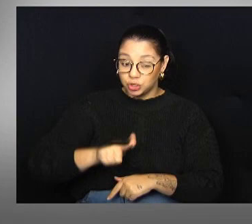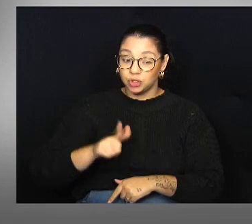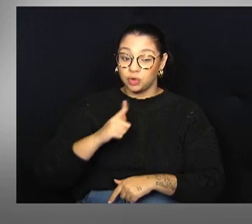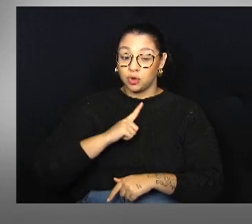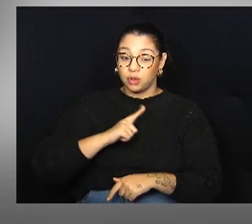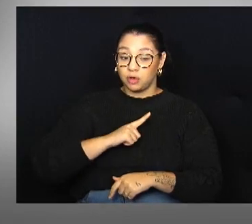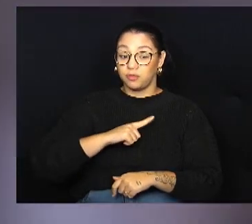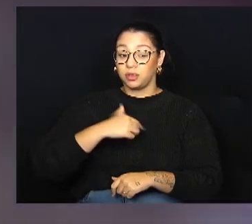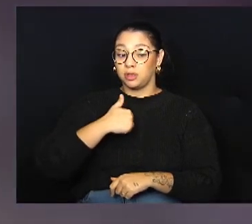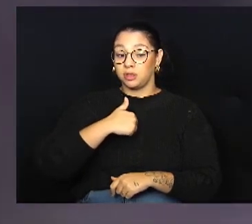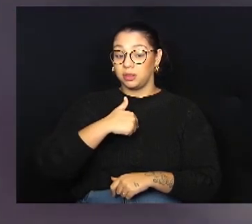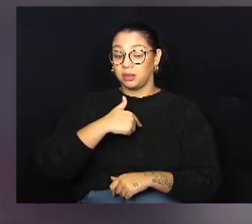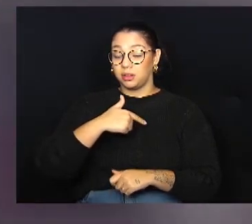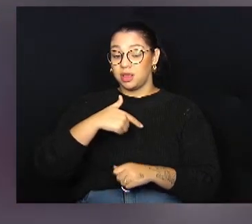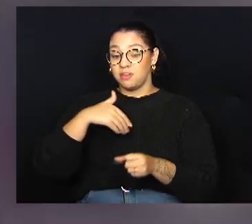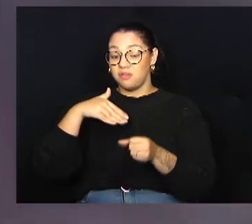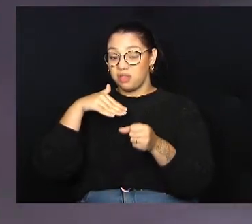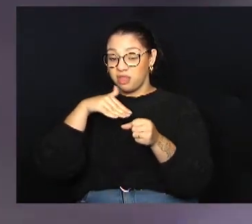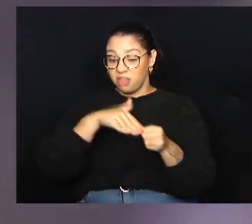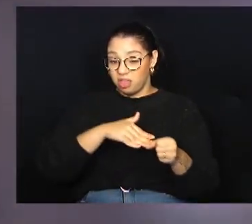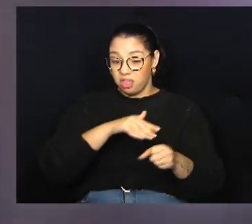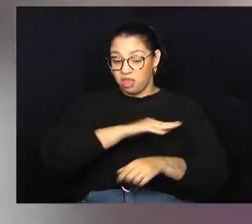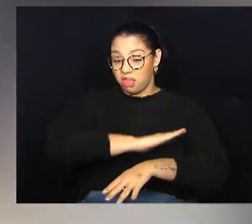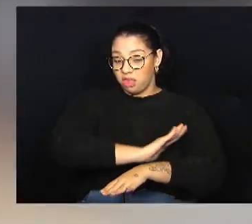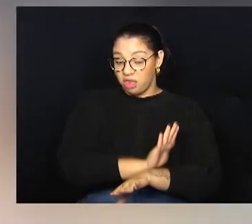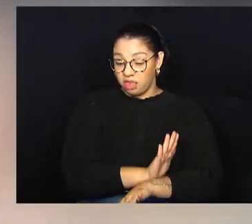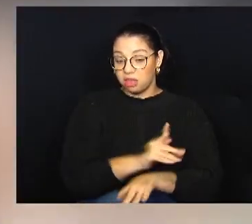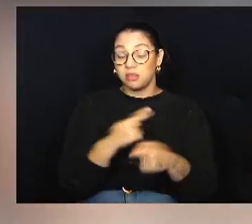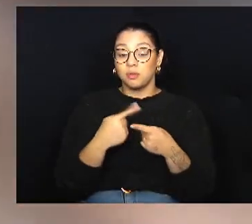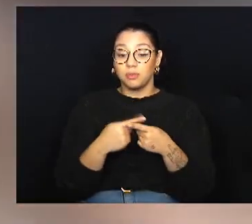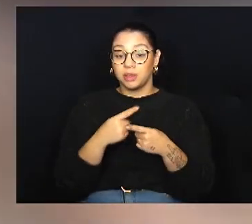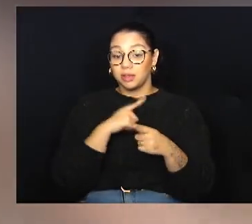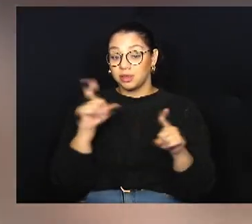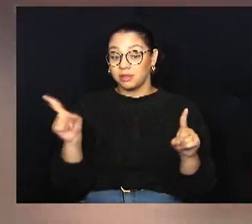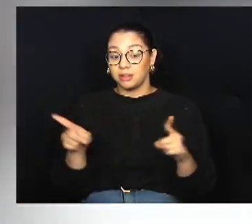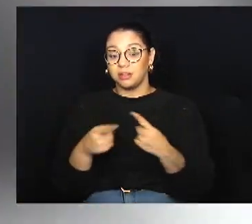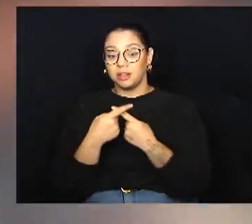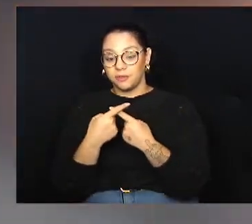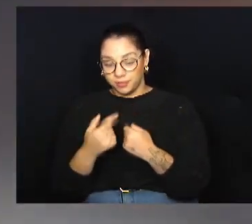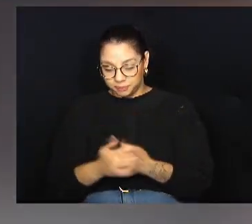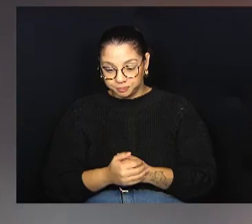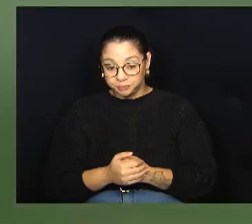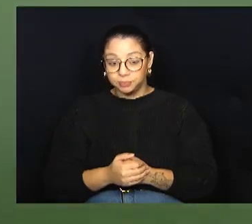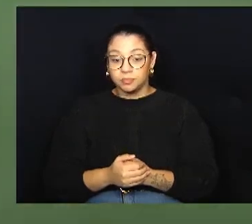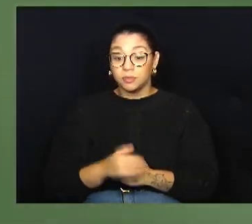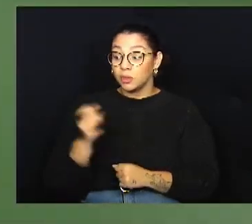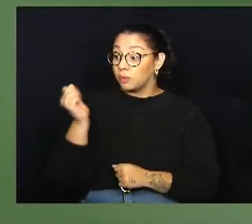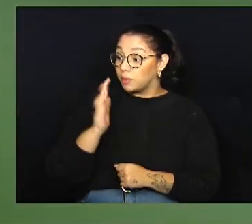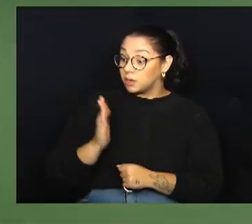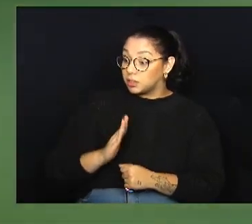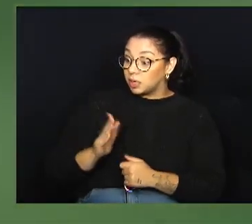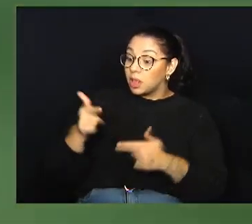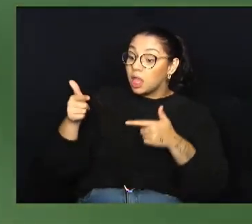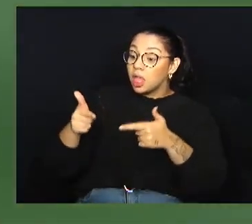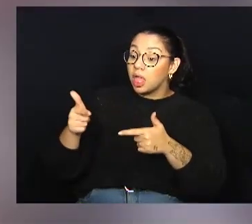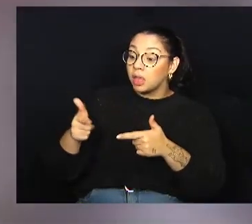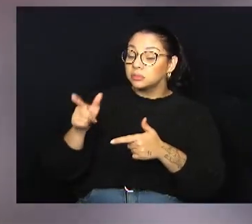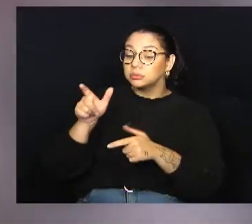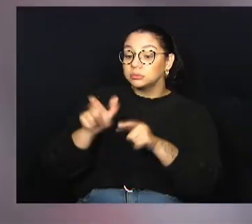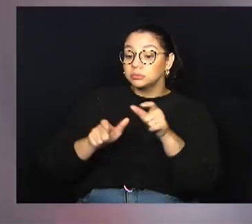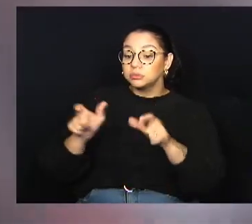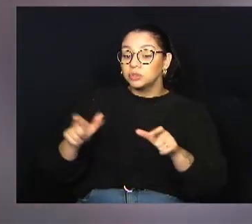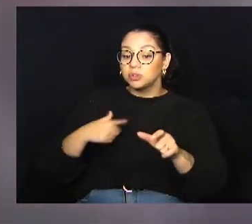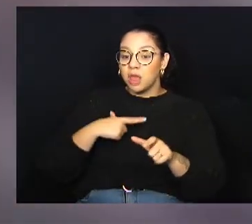domingo, quando a equipe madrilenha enfrentava o Valência. O brasileiro acusou parte dos torcedores anfitriões de chamá-lo